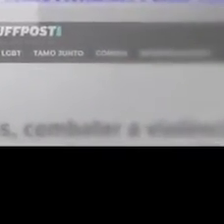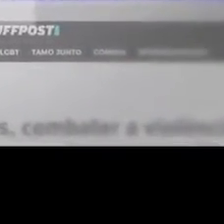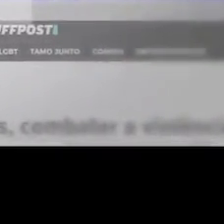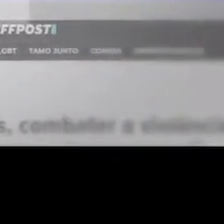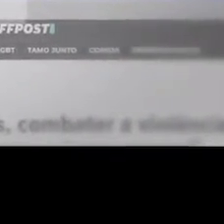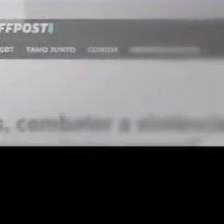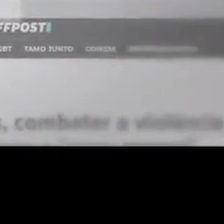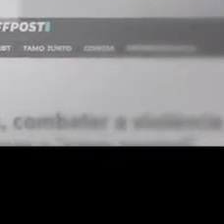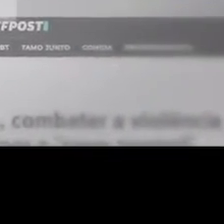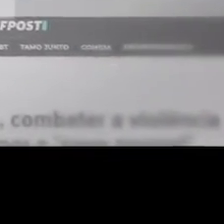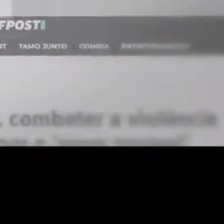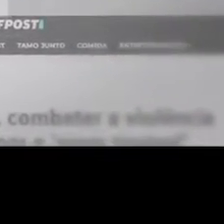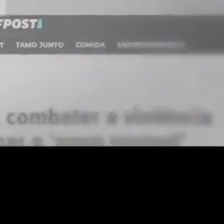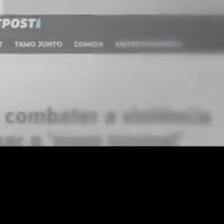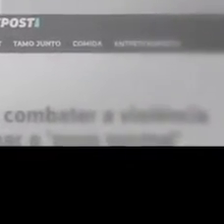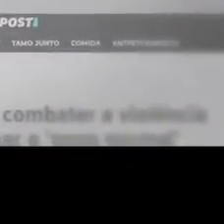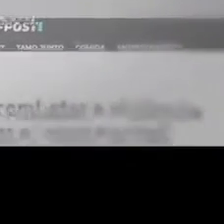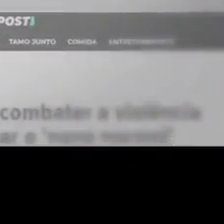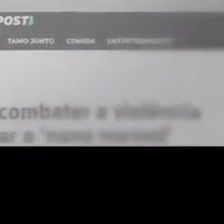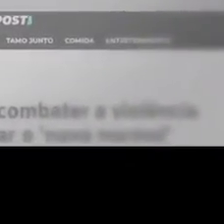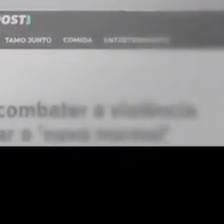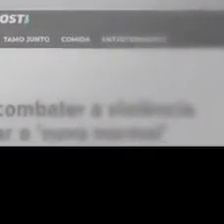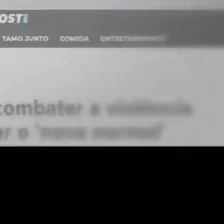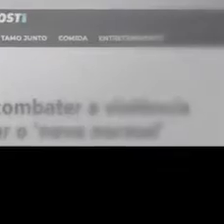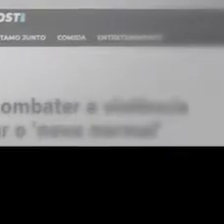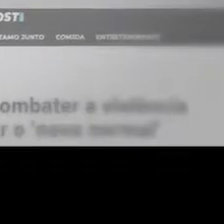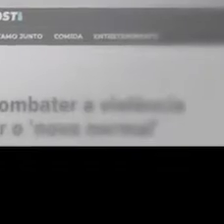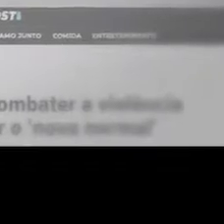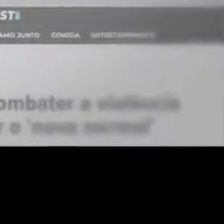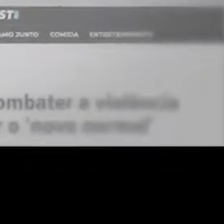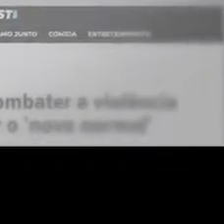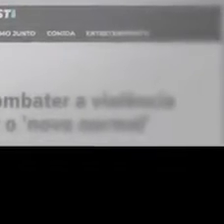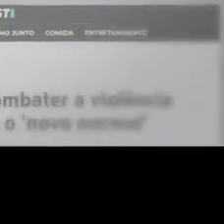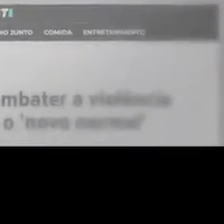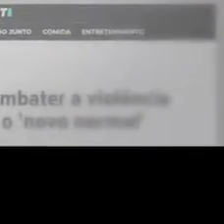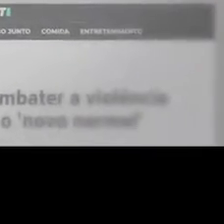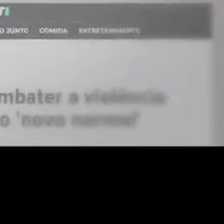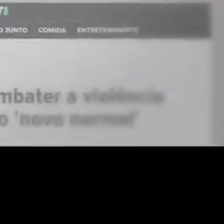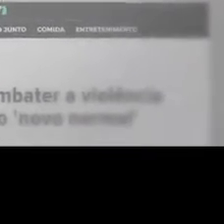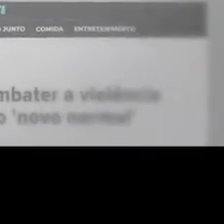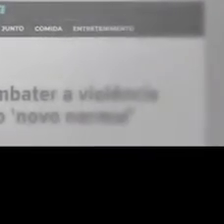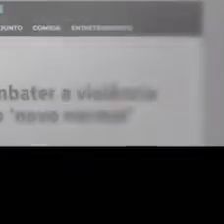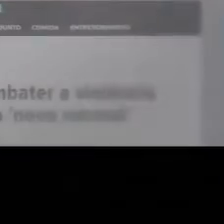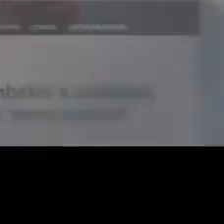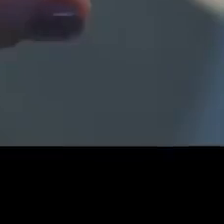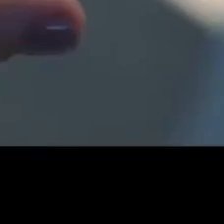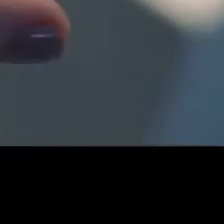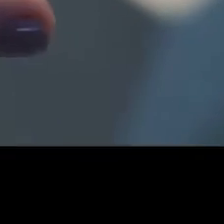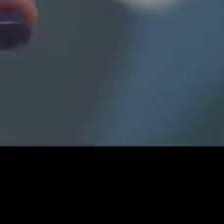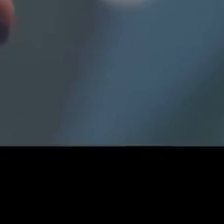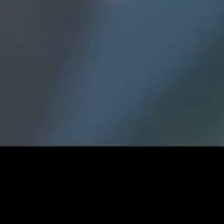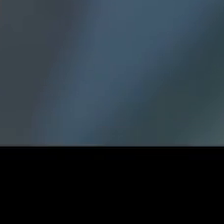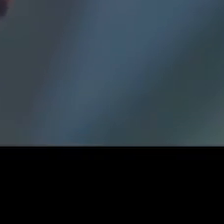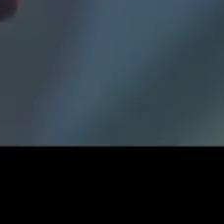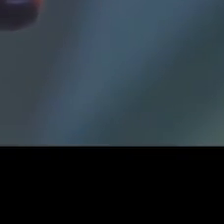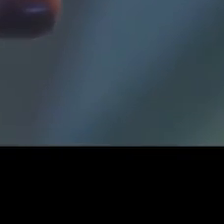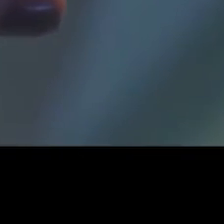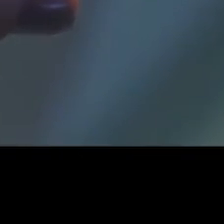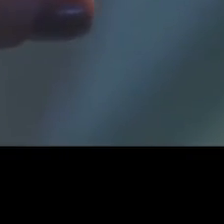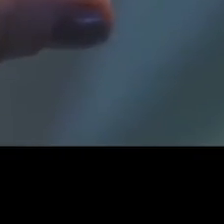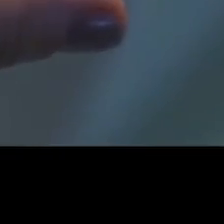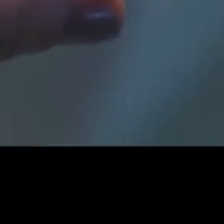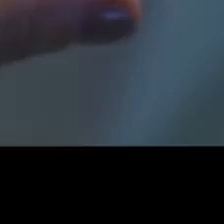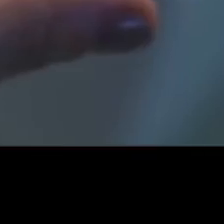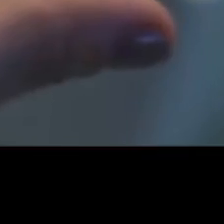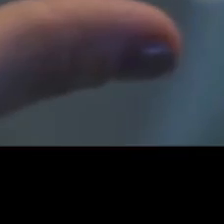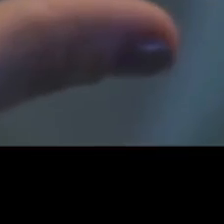expostas à violência doméstica e com menos oportunidades de pedir ajuda pela proximidade com o agressor. Se esse é o seu caso, faça